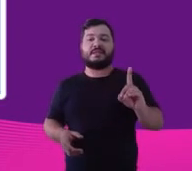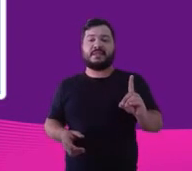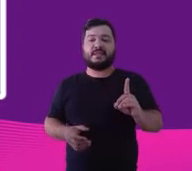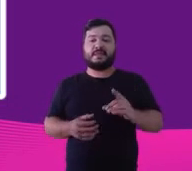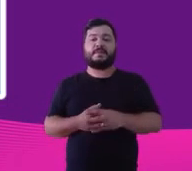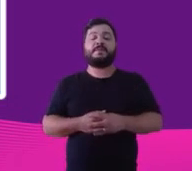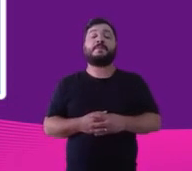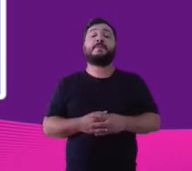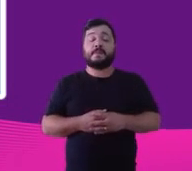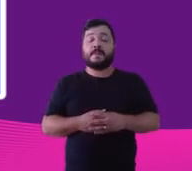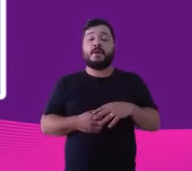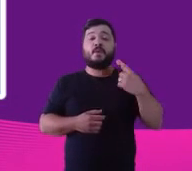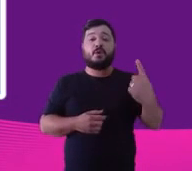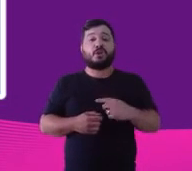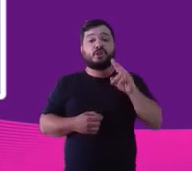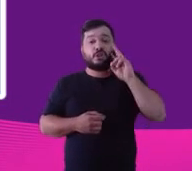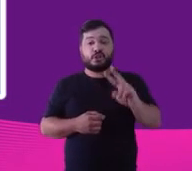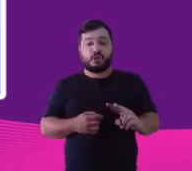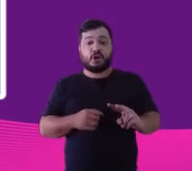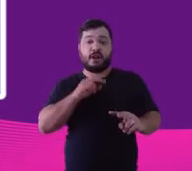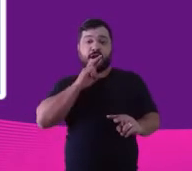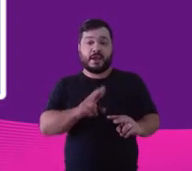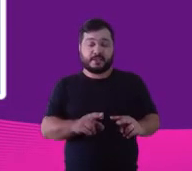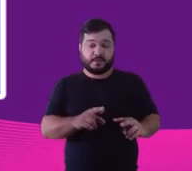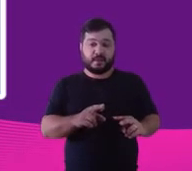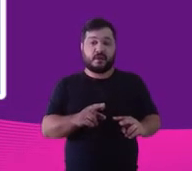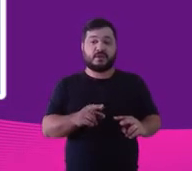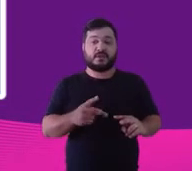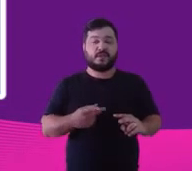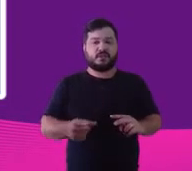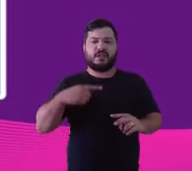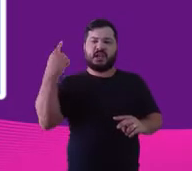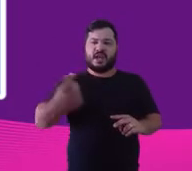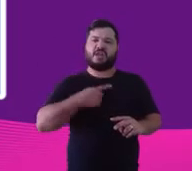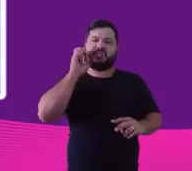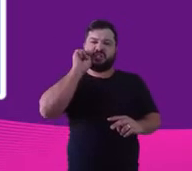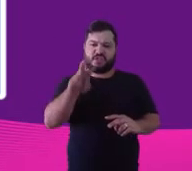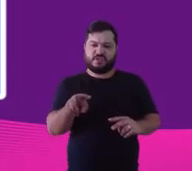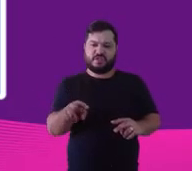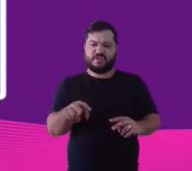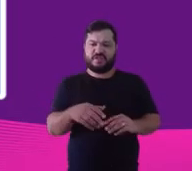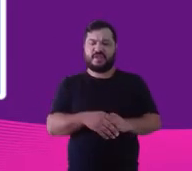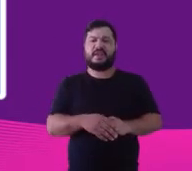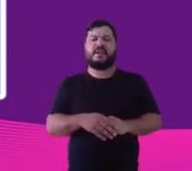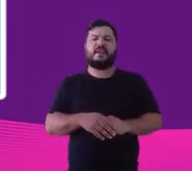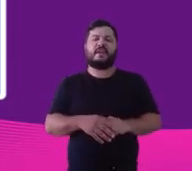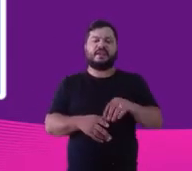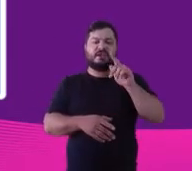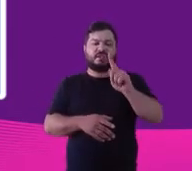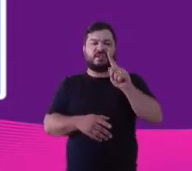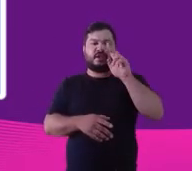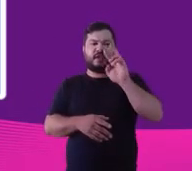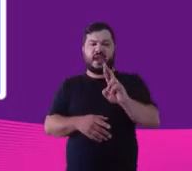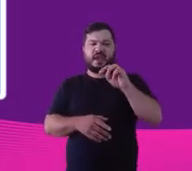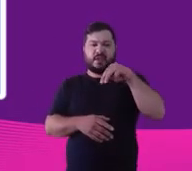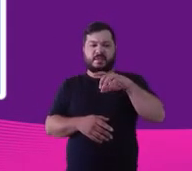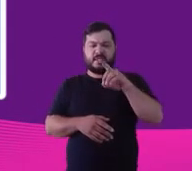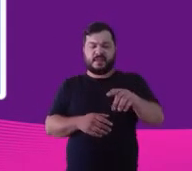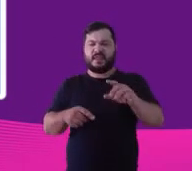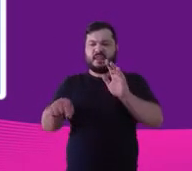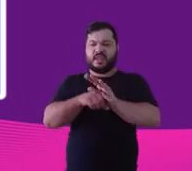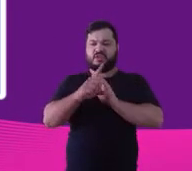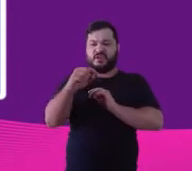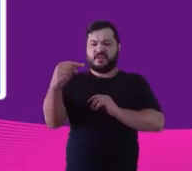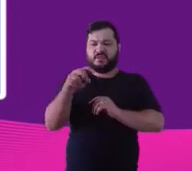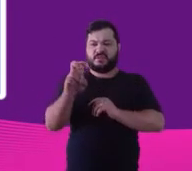é quando a gente olha a resposta sustentada a gente via que é GNR de negativa 10 a menos 5